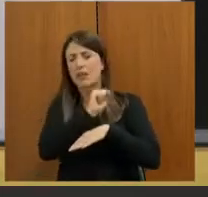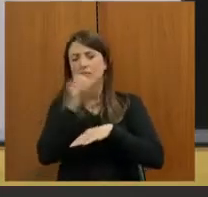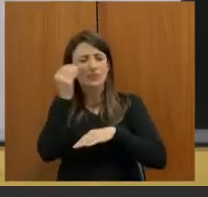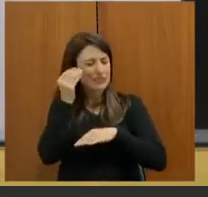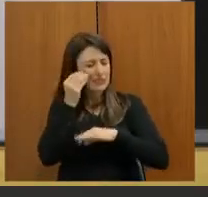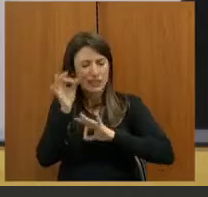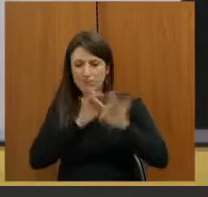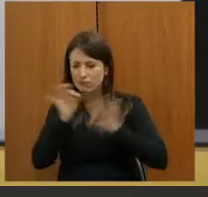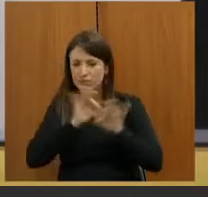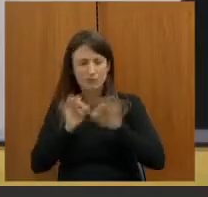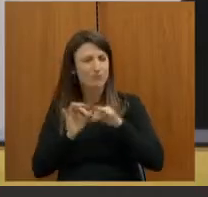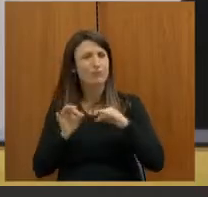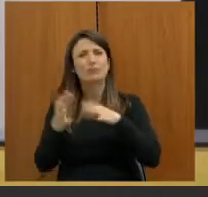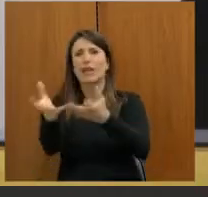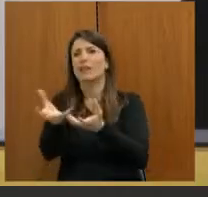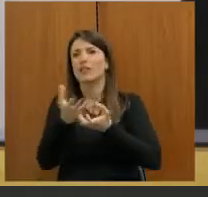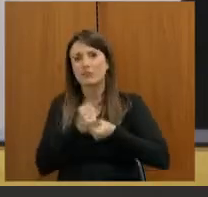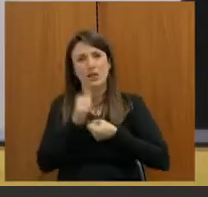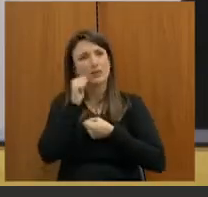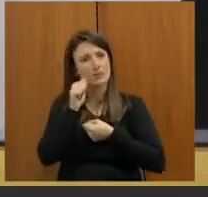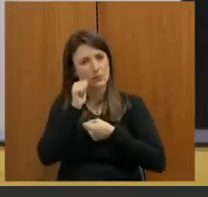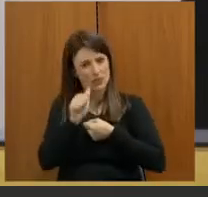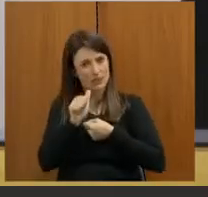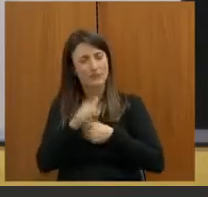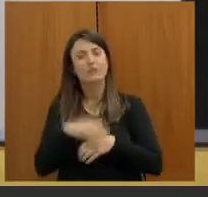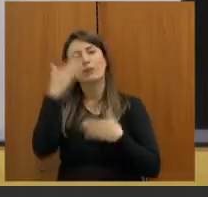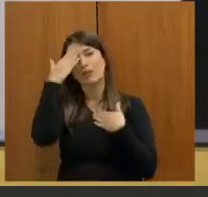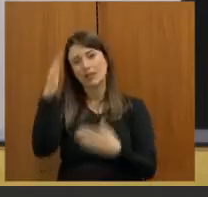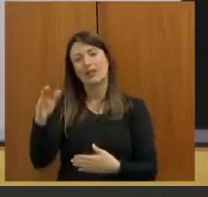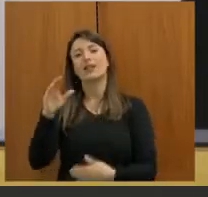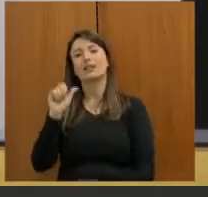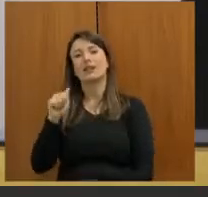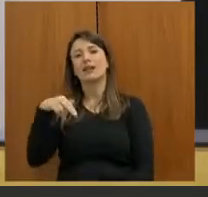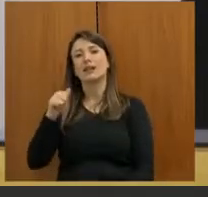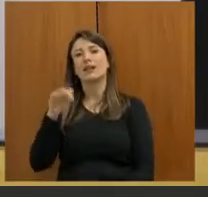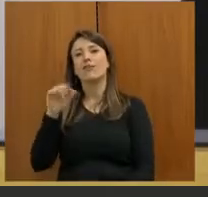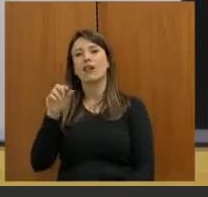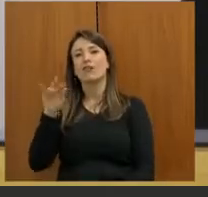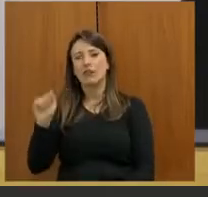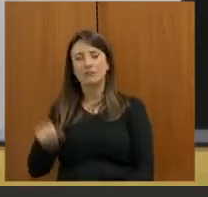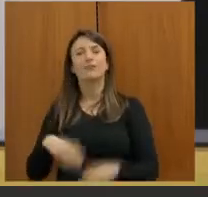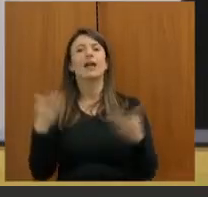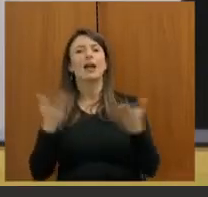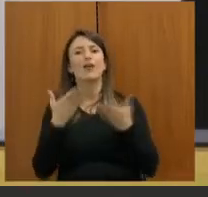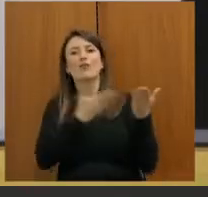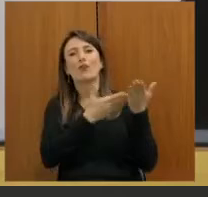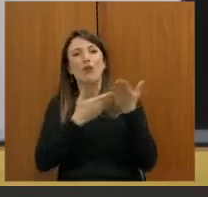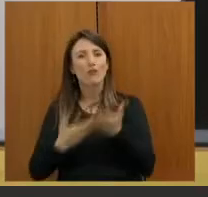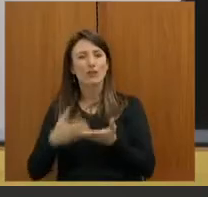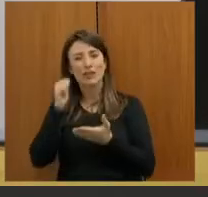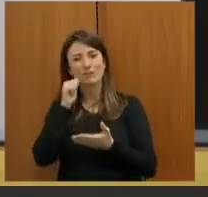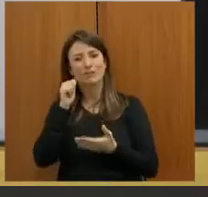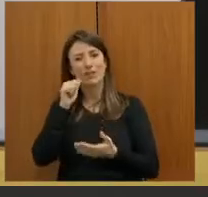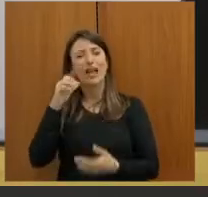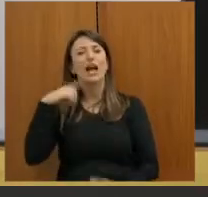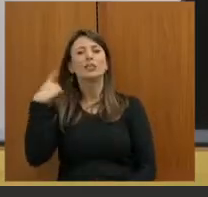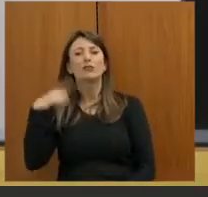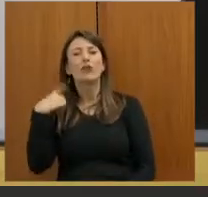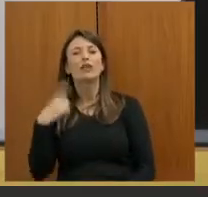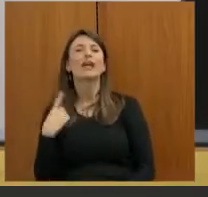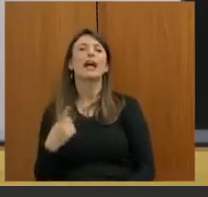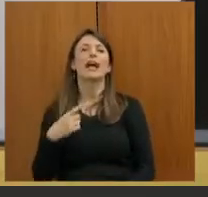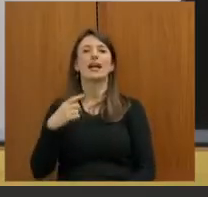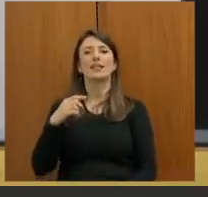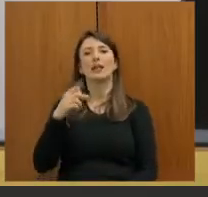muito obrigada Ana Flávia Eu vou convidar agora a Priscila Brandão que é advogada